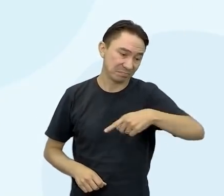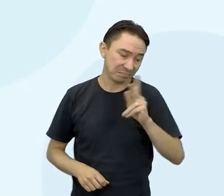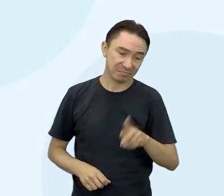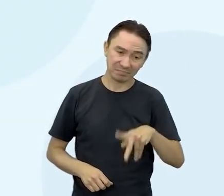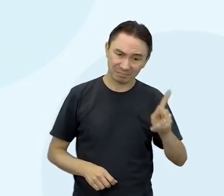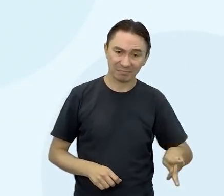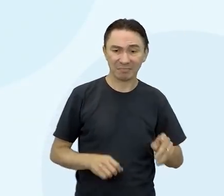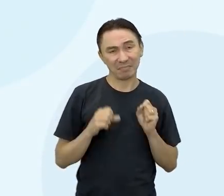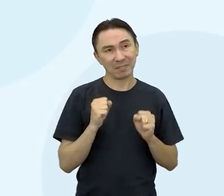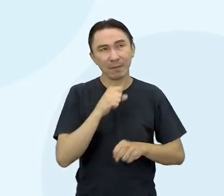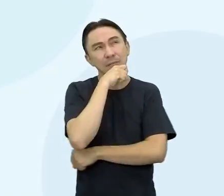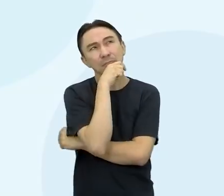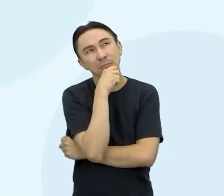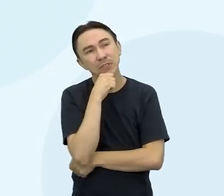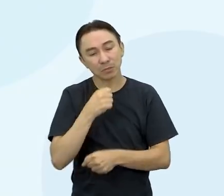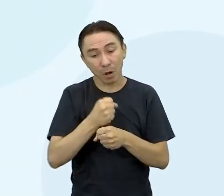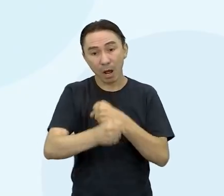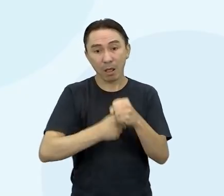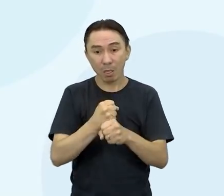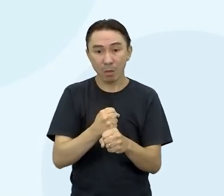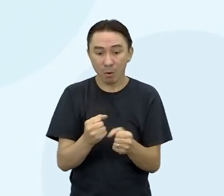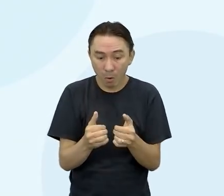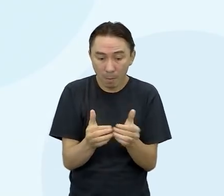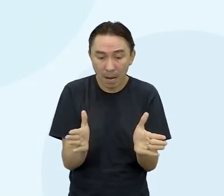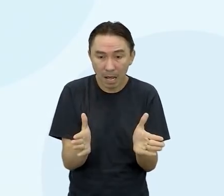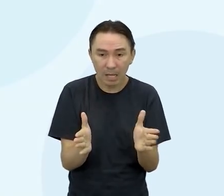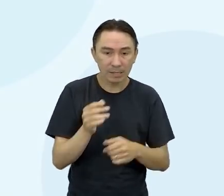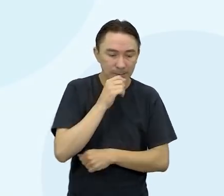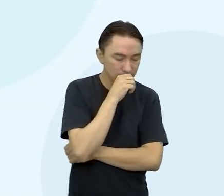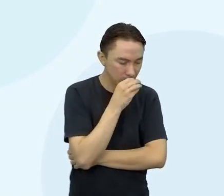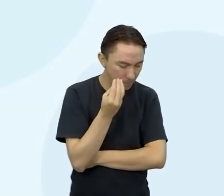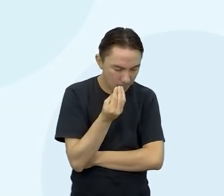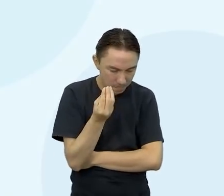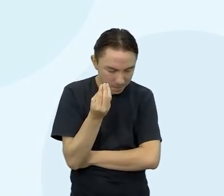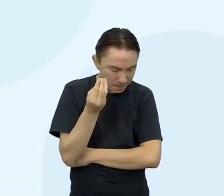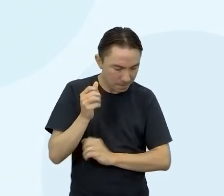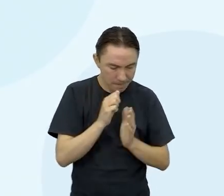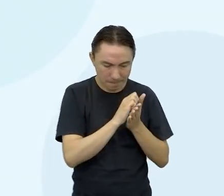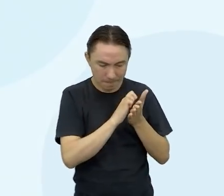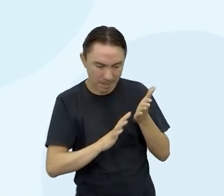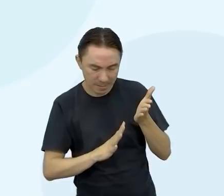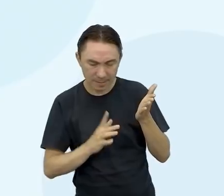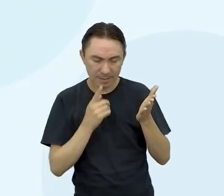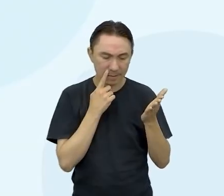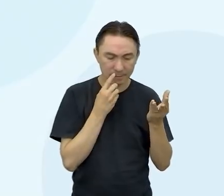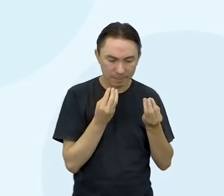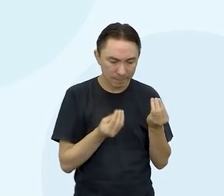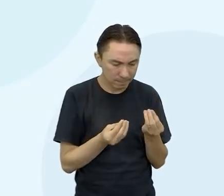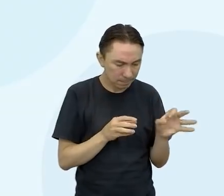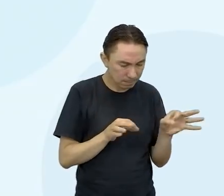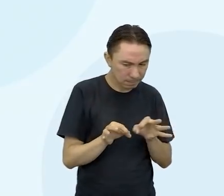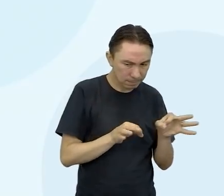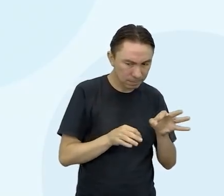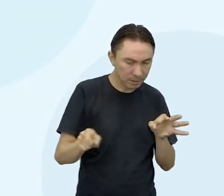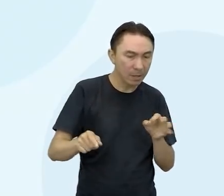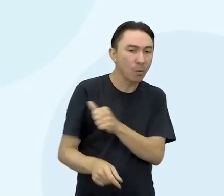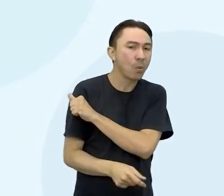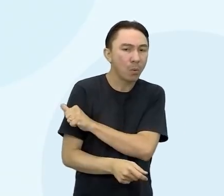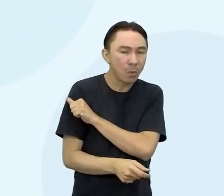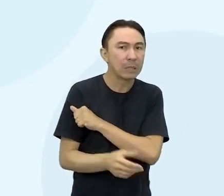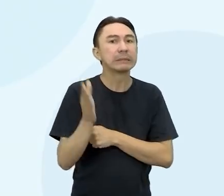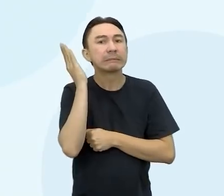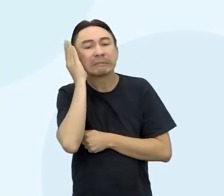aí já algumas ideias do que a gente pode trabalhar com exercícios para conseguir entender o que os nossos estudantes